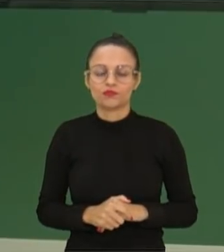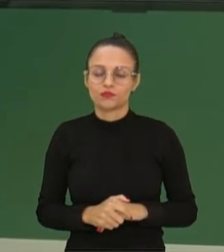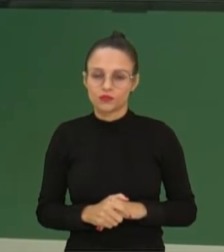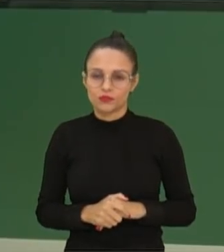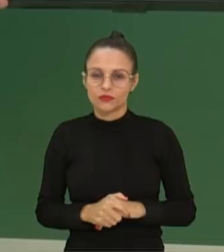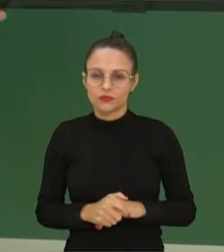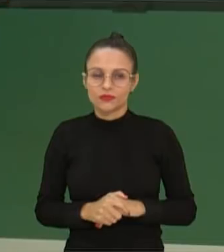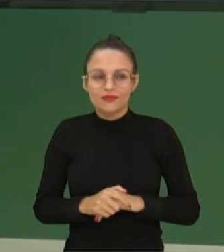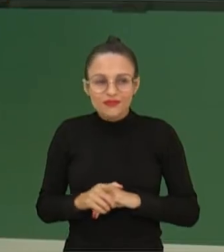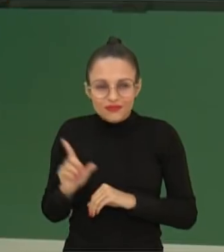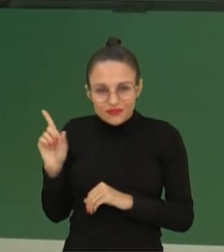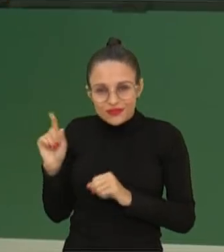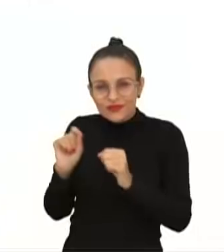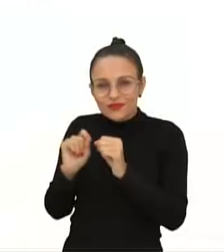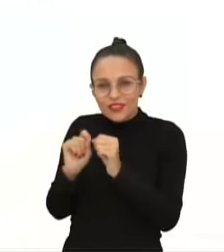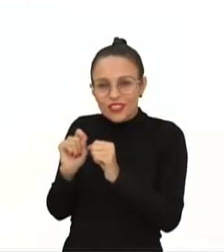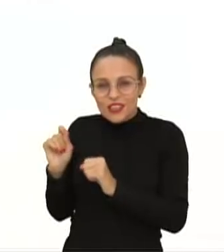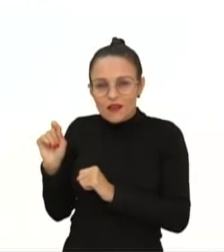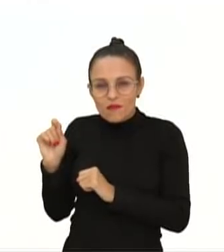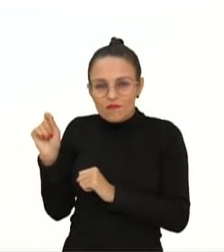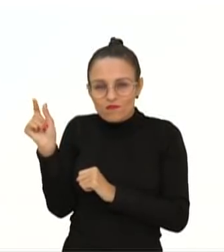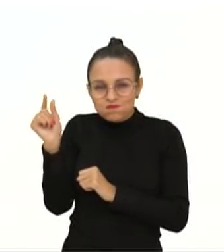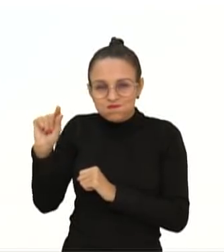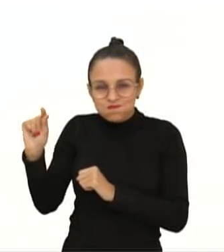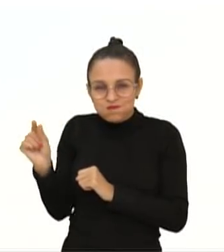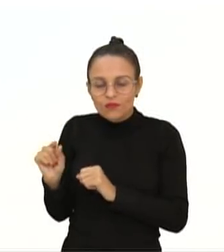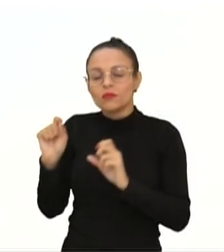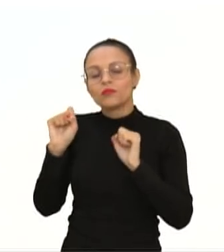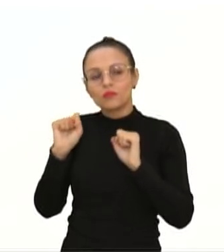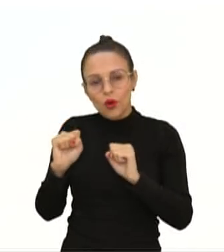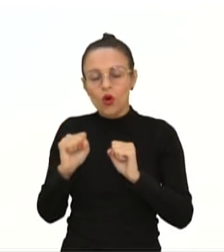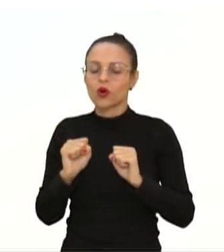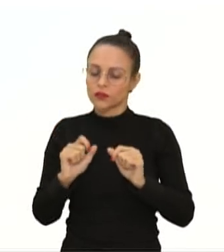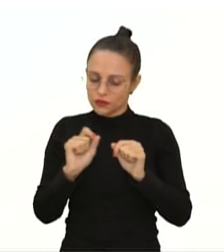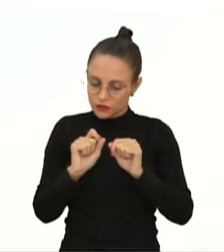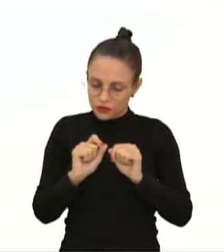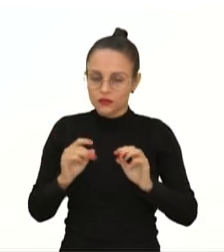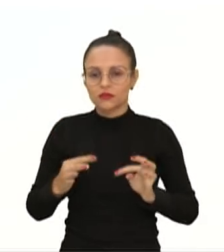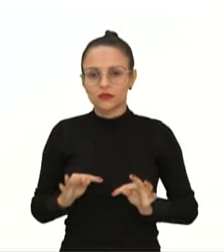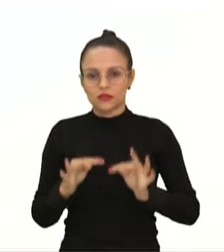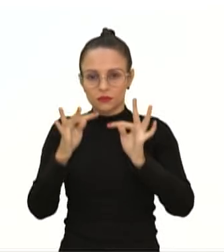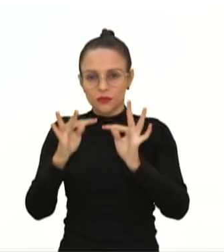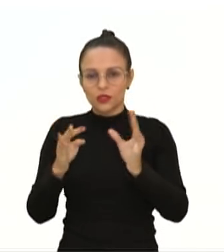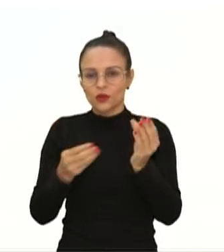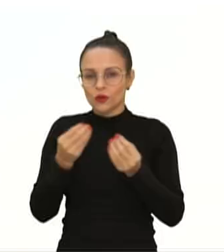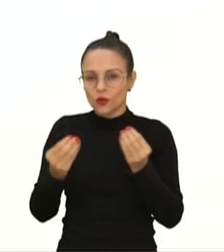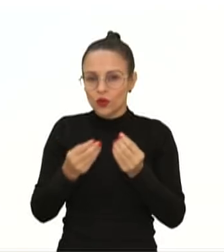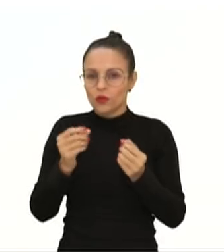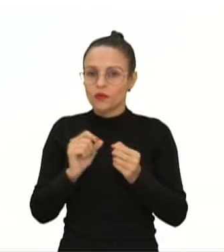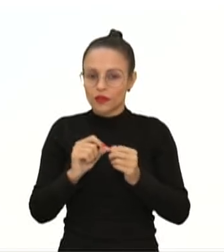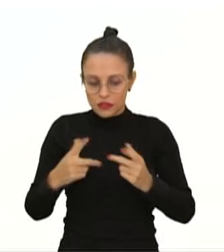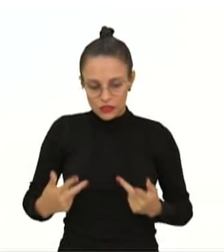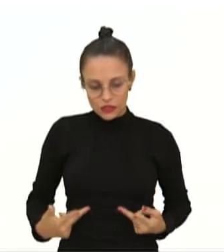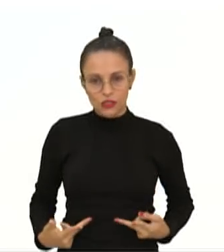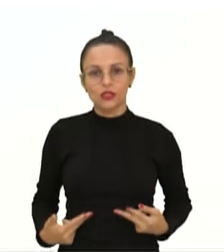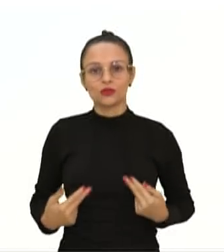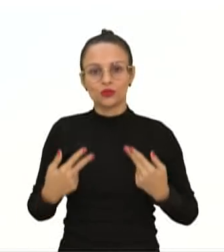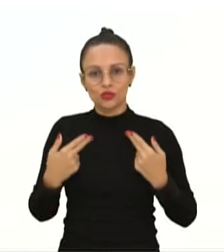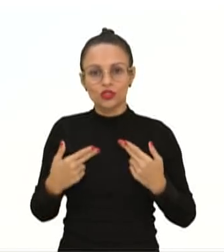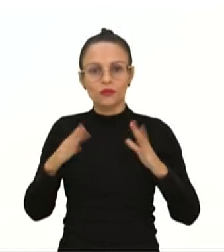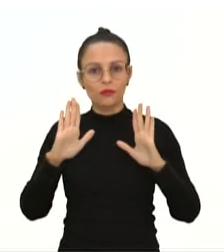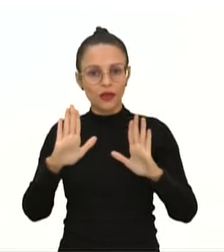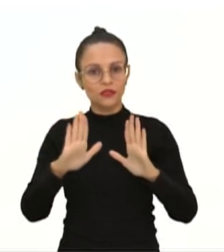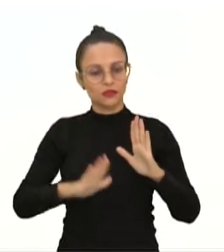essas dilatações, essas varizes, né? Elas podem ser tratadas muitas vezes de forma cirúrgica, tá? Mas aí é